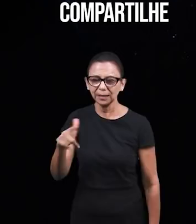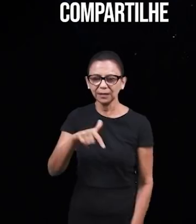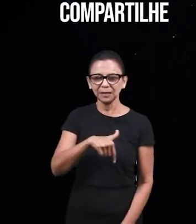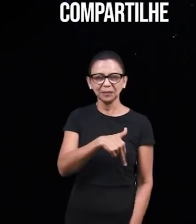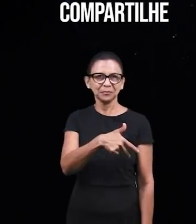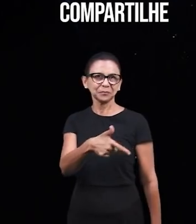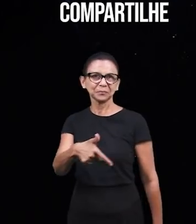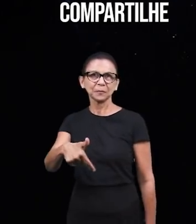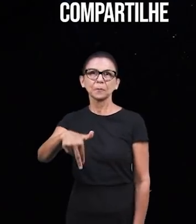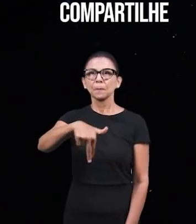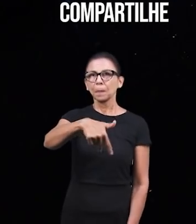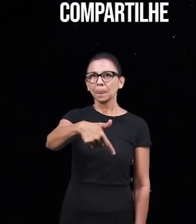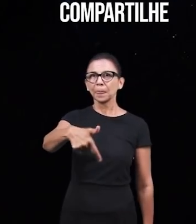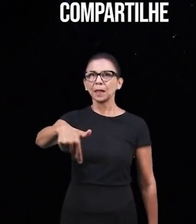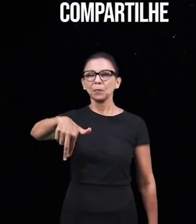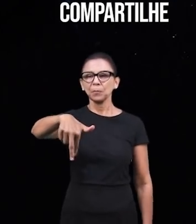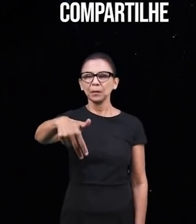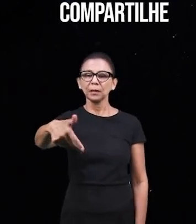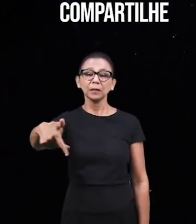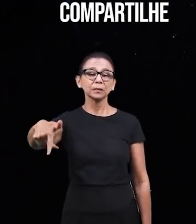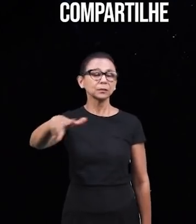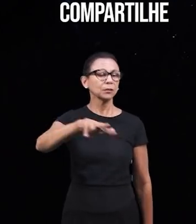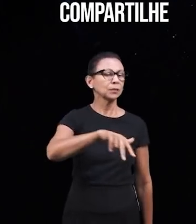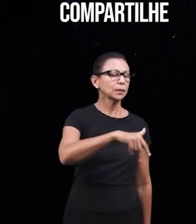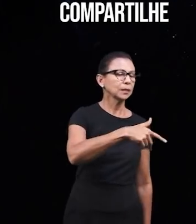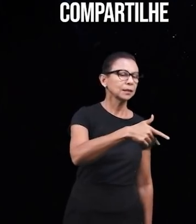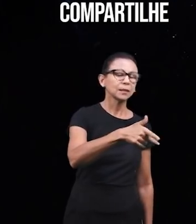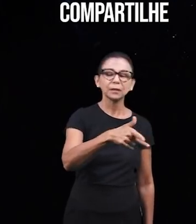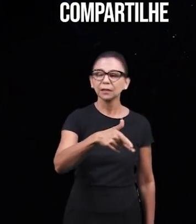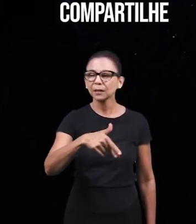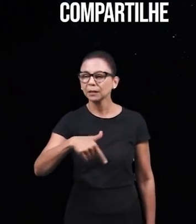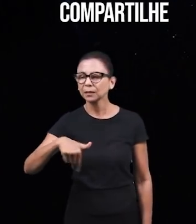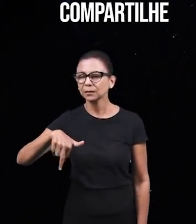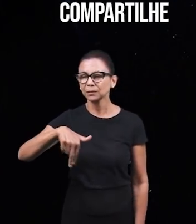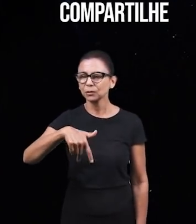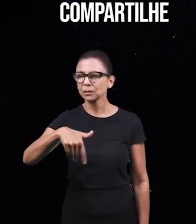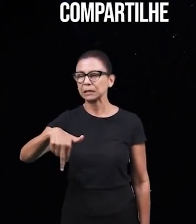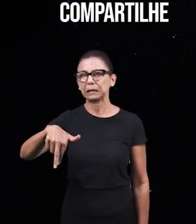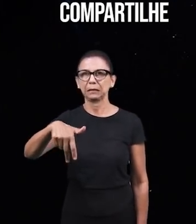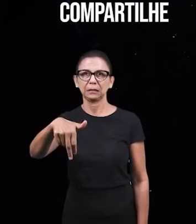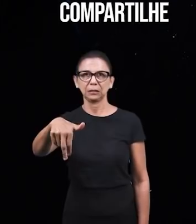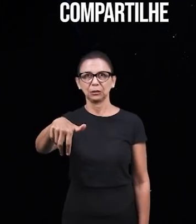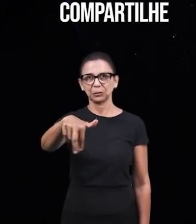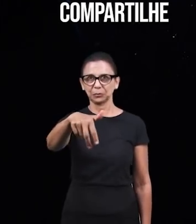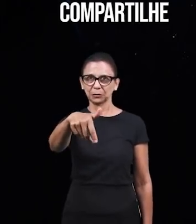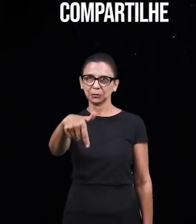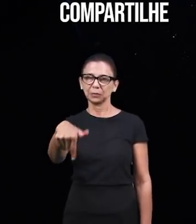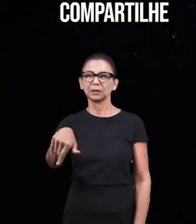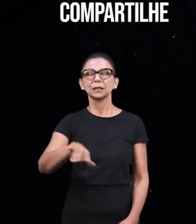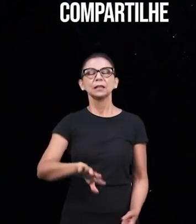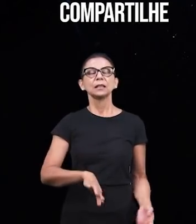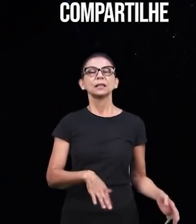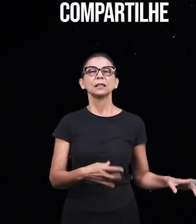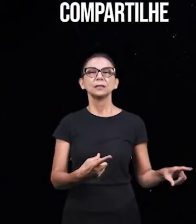lírios, ele pastoreia entre os lírios,